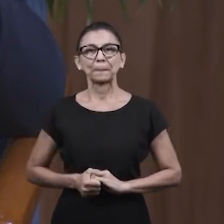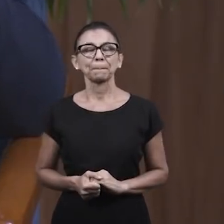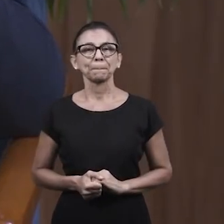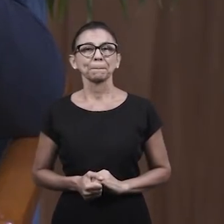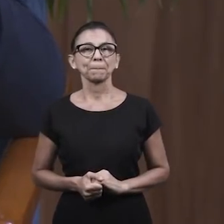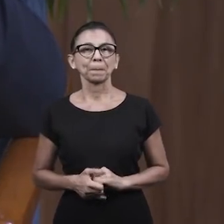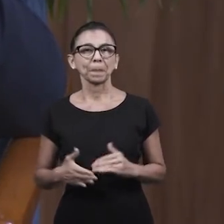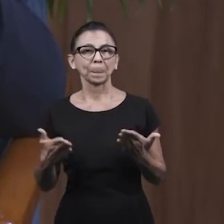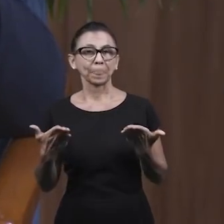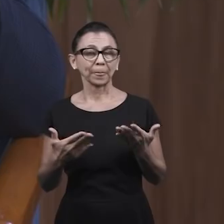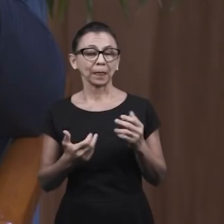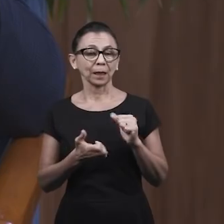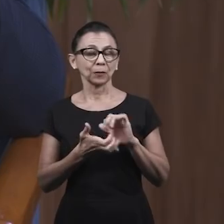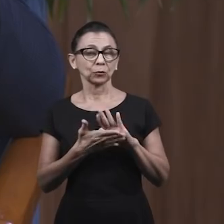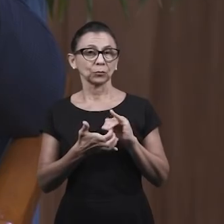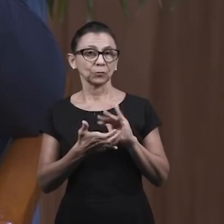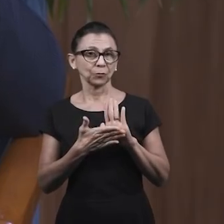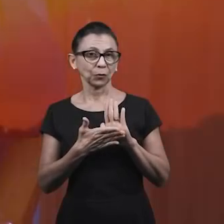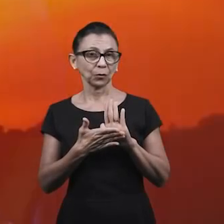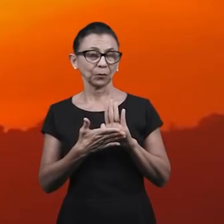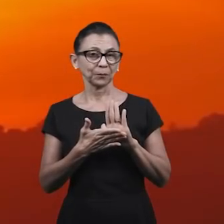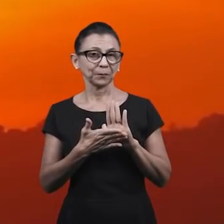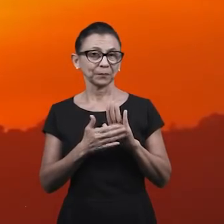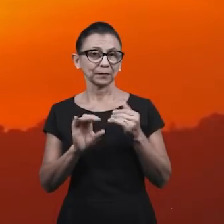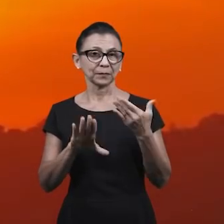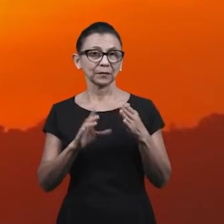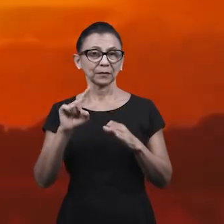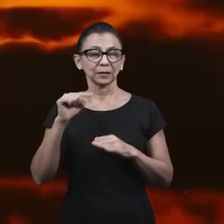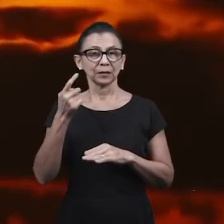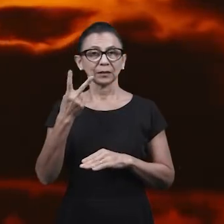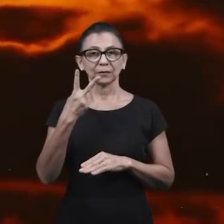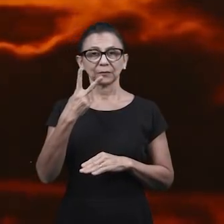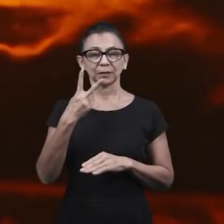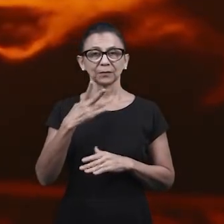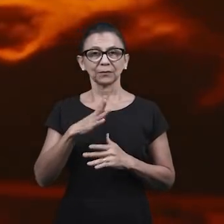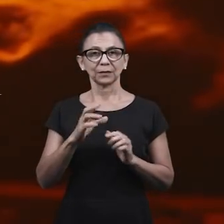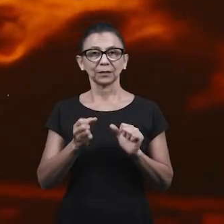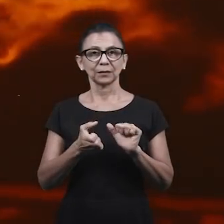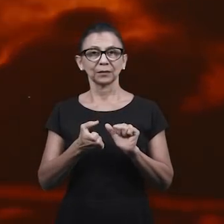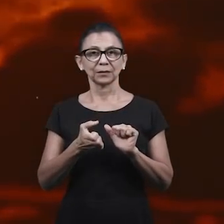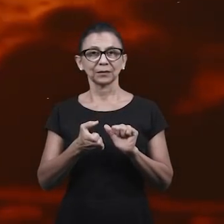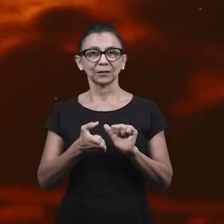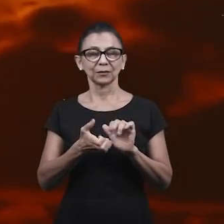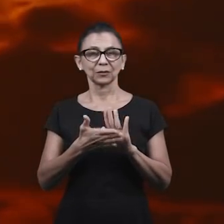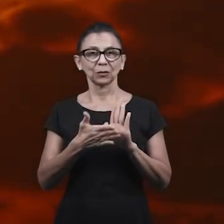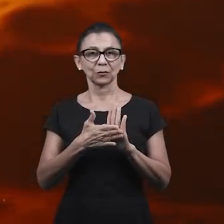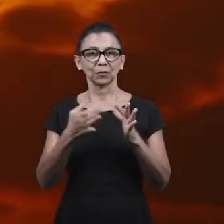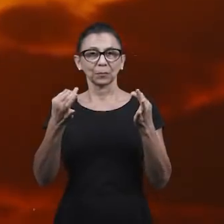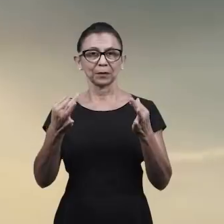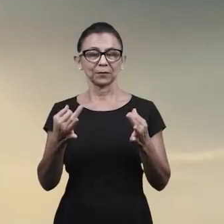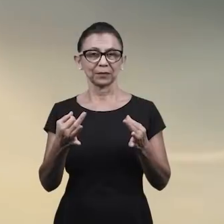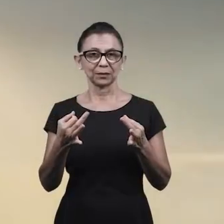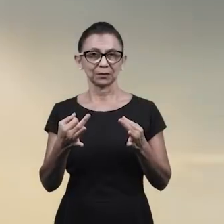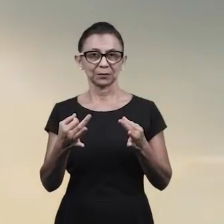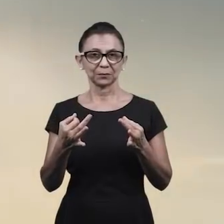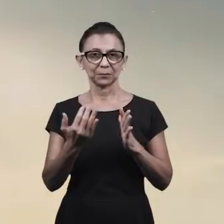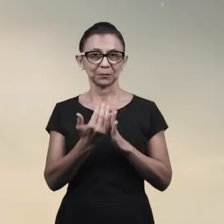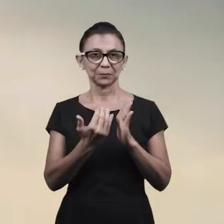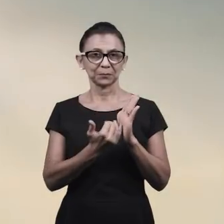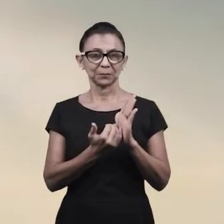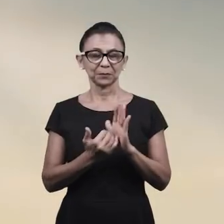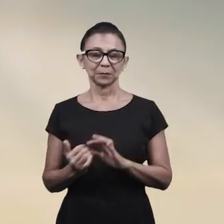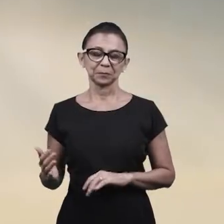pela oportunidade que Deus nos deu, né, Sérgio, neste ano. Amém. Junto aqui com o nosso querido Josias, né, este programa. E